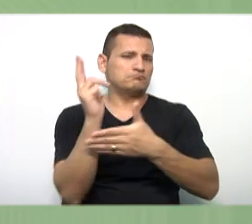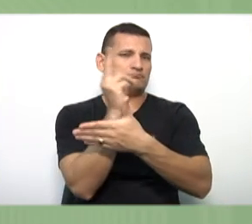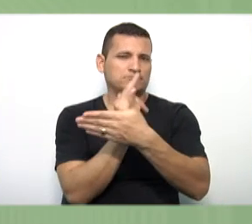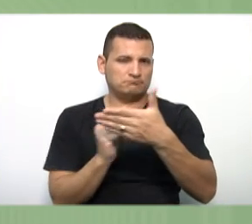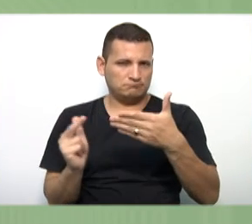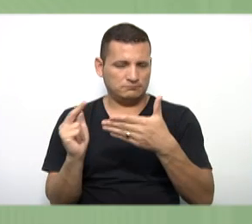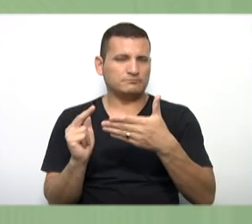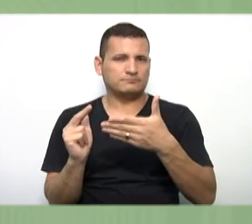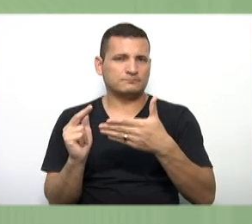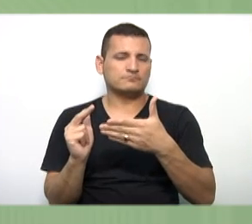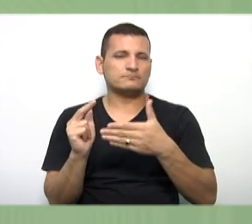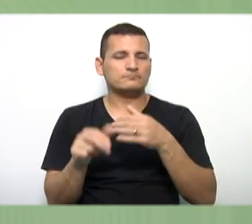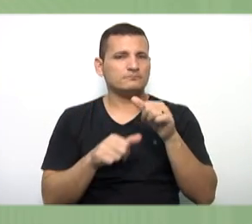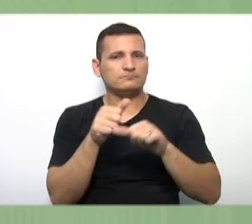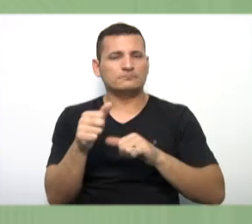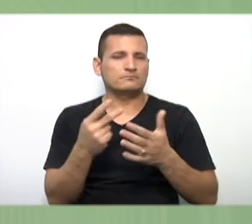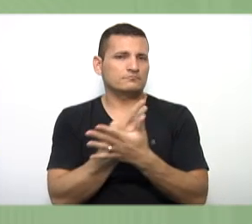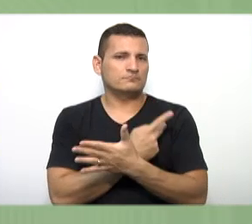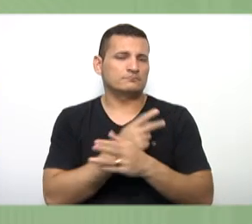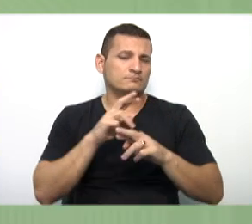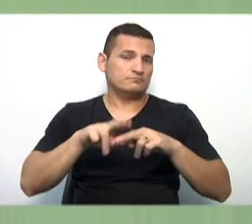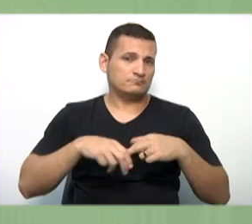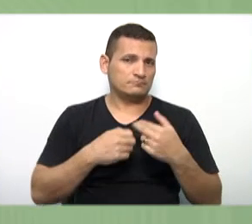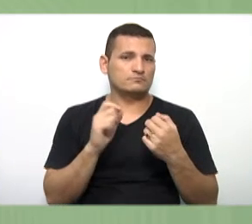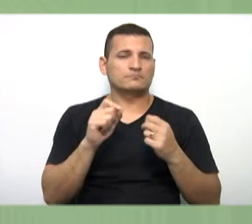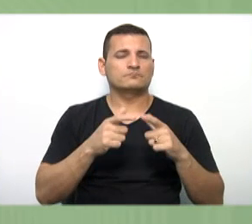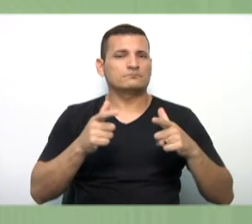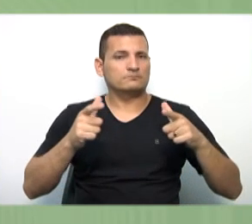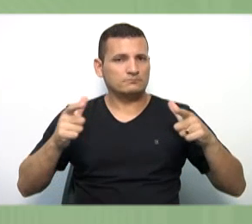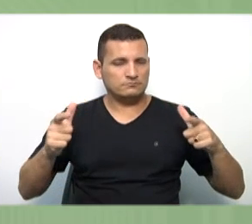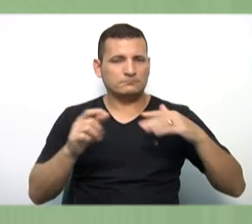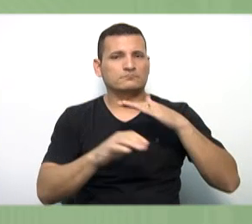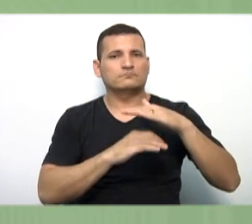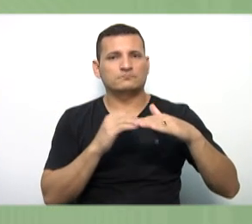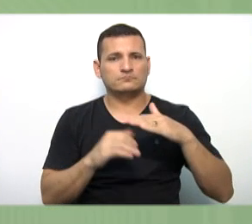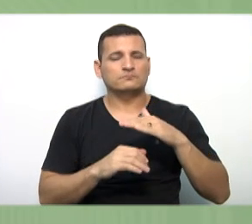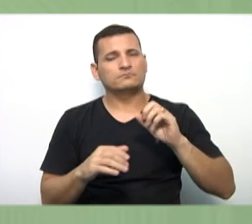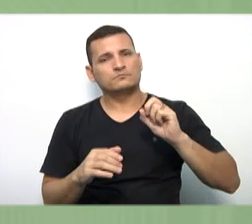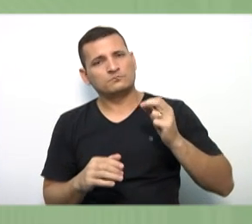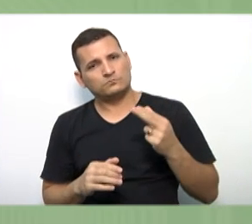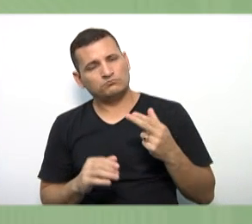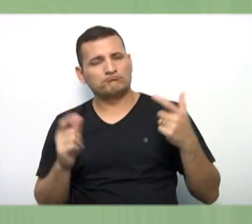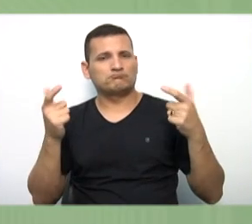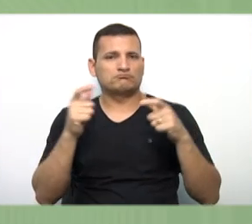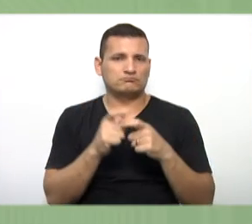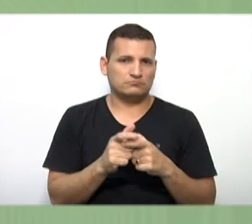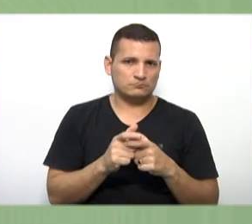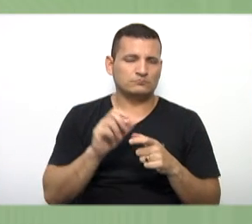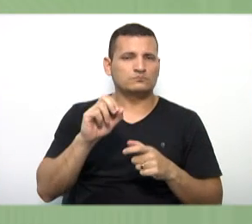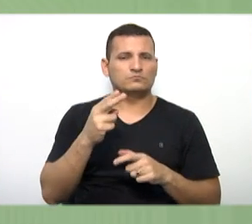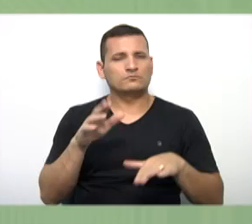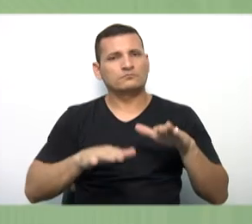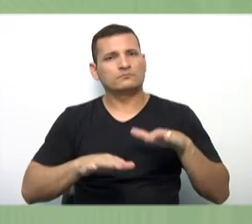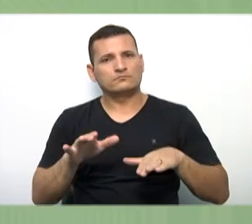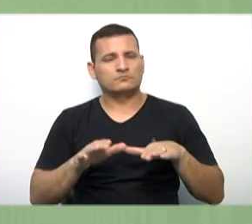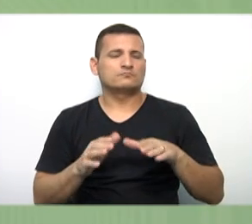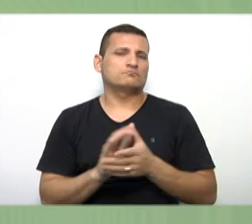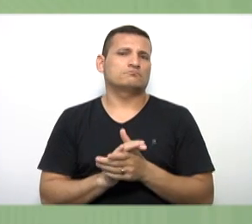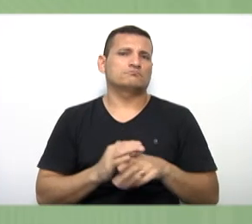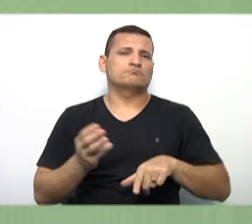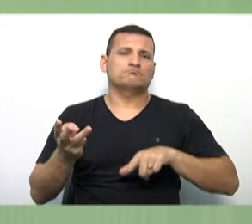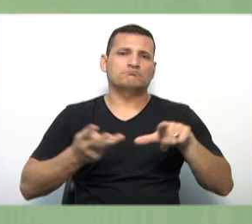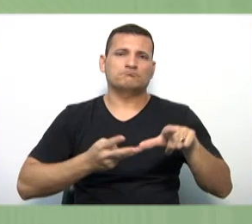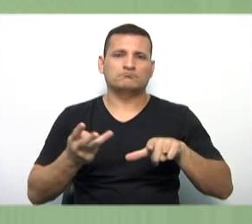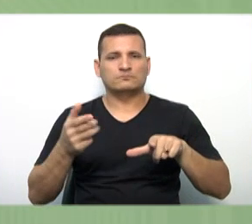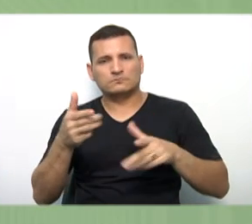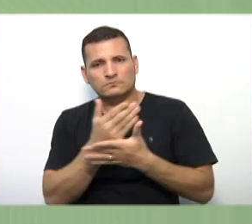acontecem decorrentes do crescimento da empresa, ou da diminuição, ou às vezes da terceirização de alguns serviços,